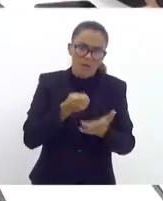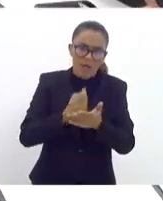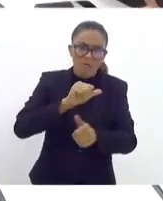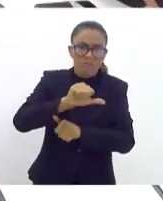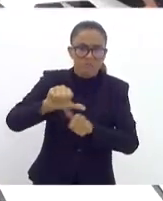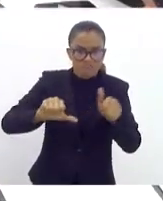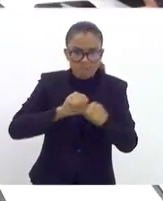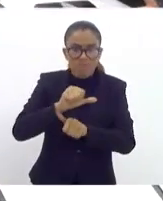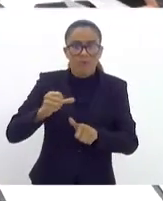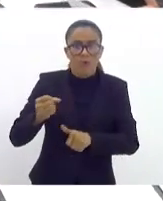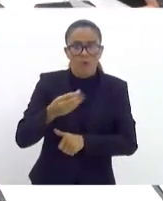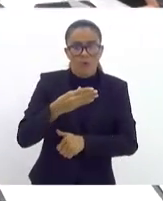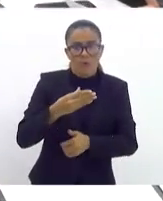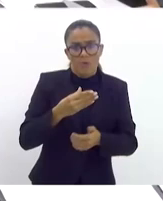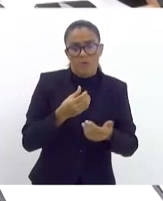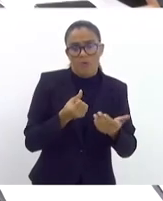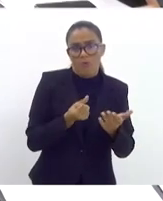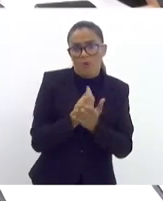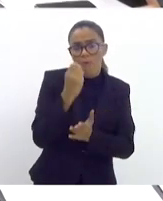a frotas